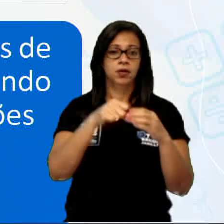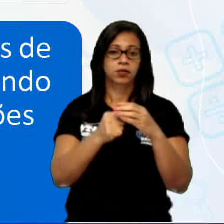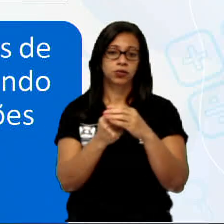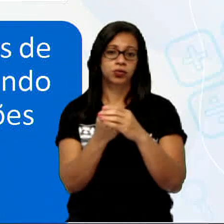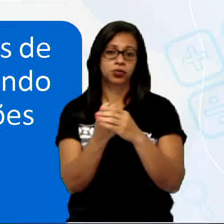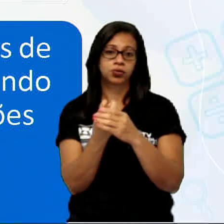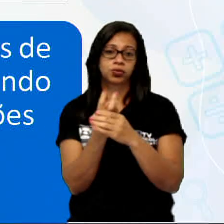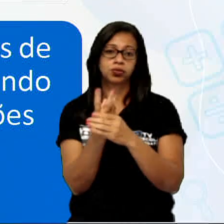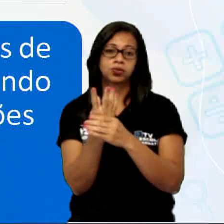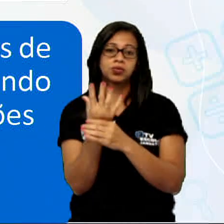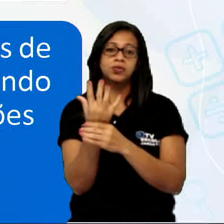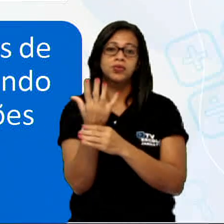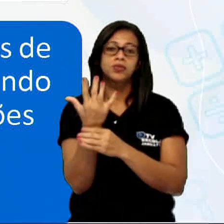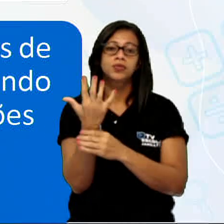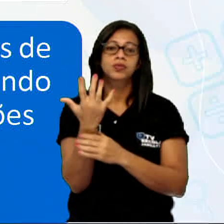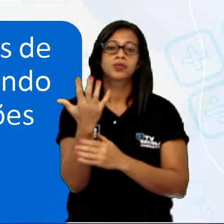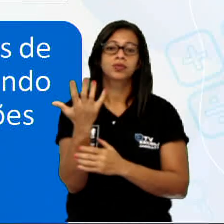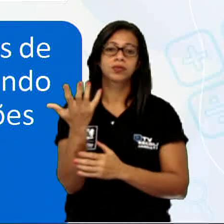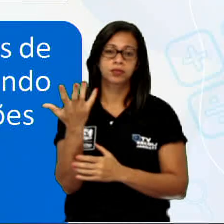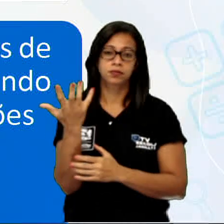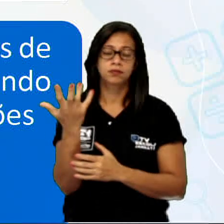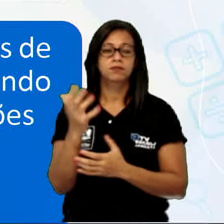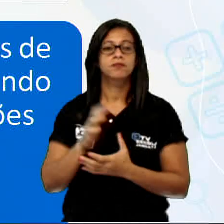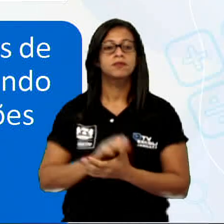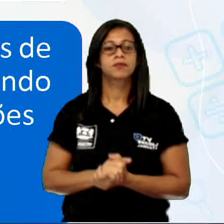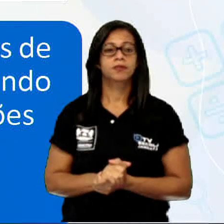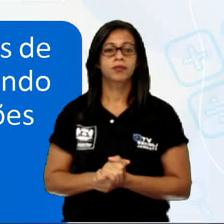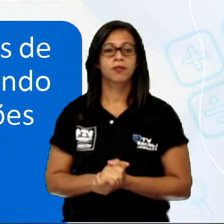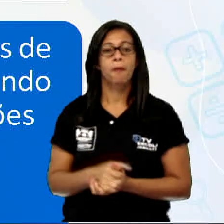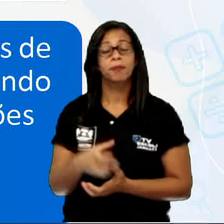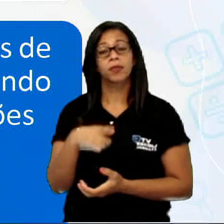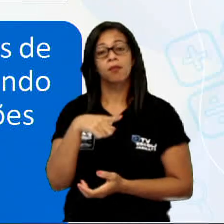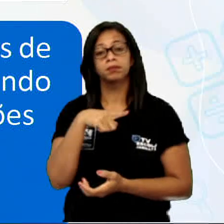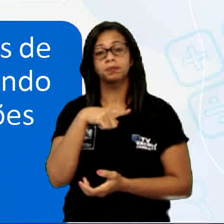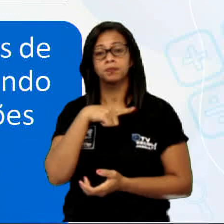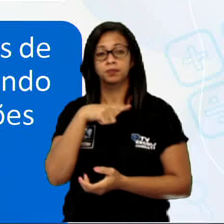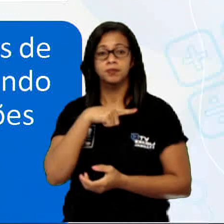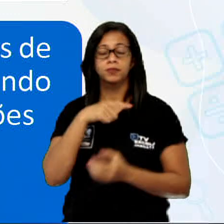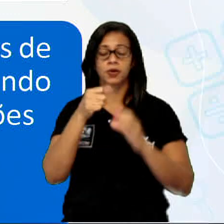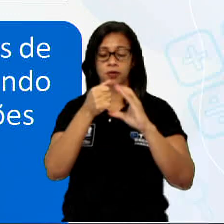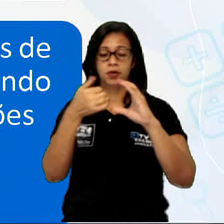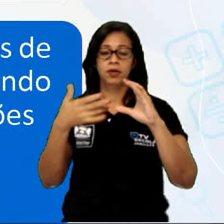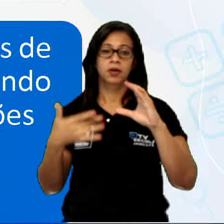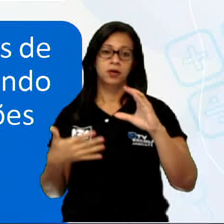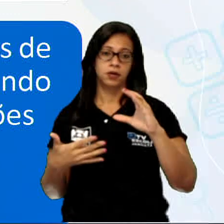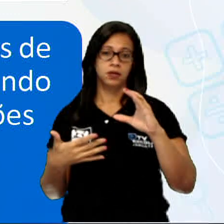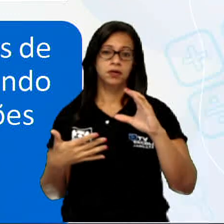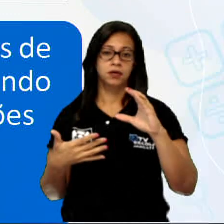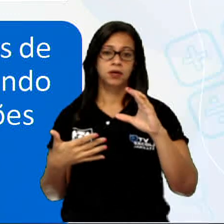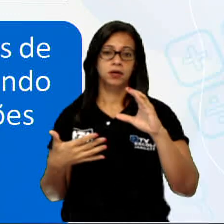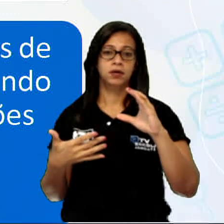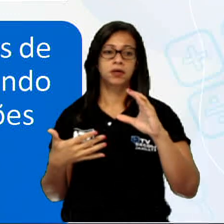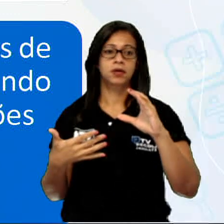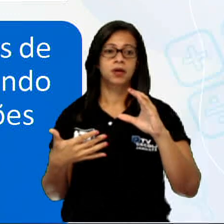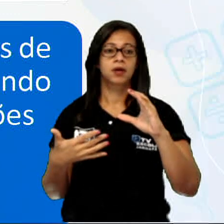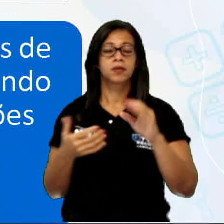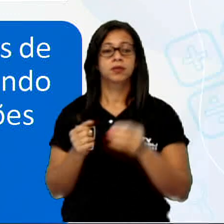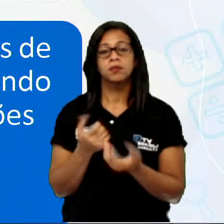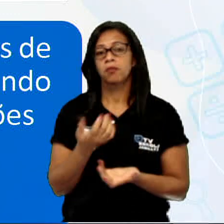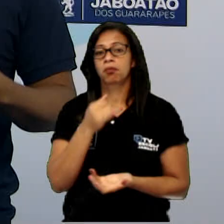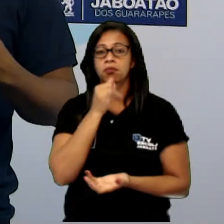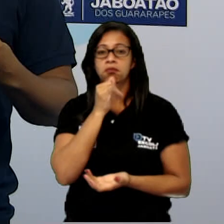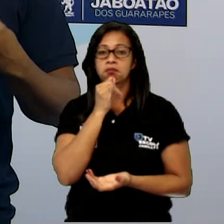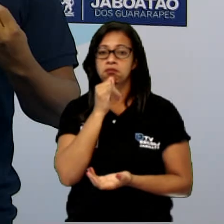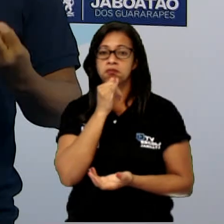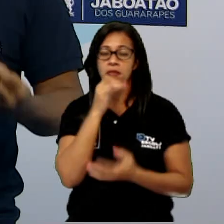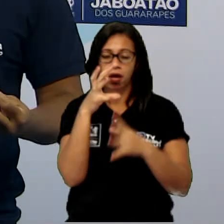Ele tem na sua composição, na sua característica, ele apresenta sempre bem mais escuro, por